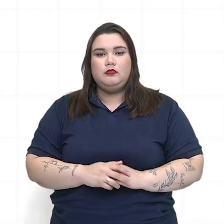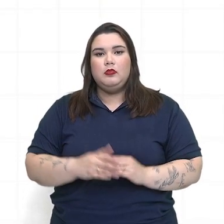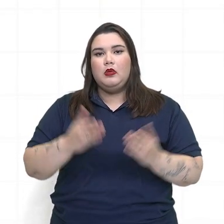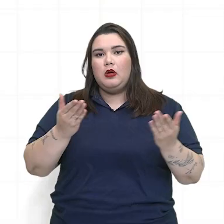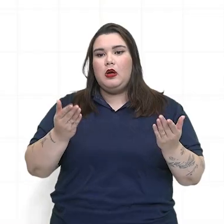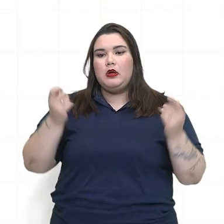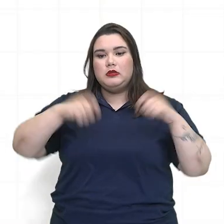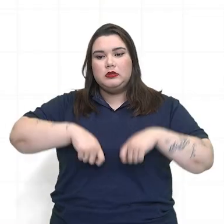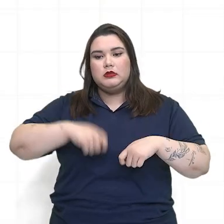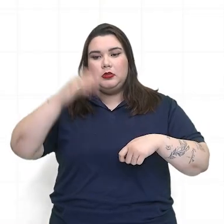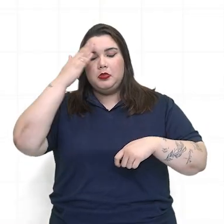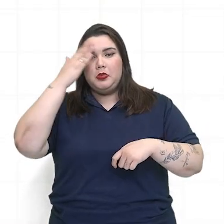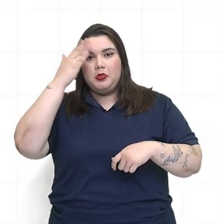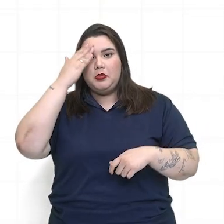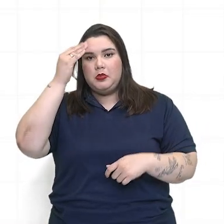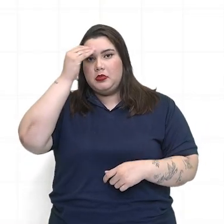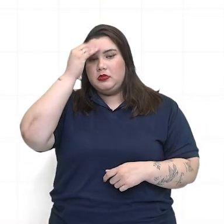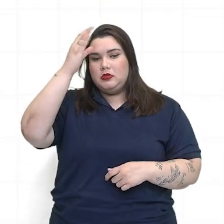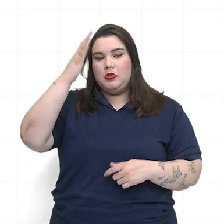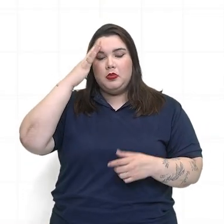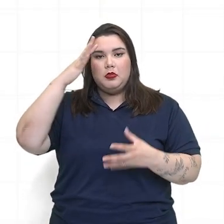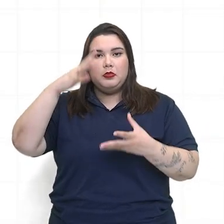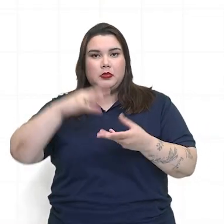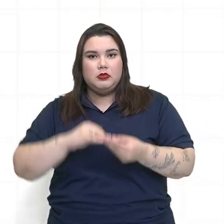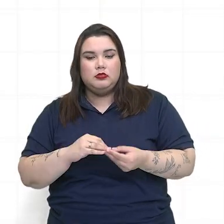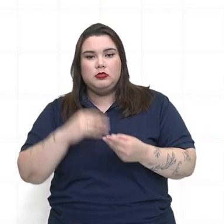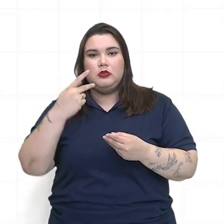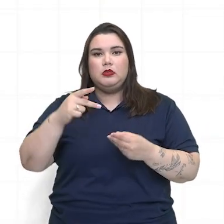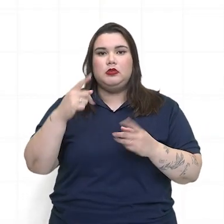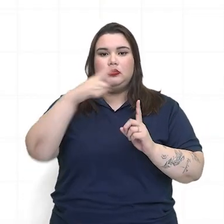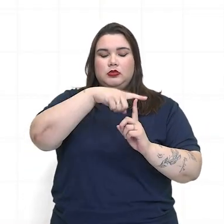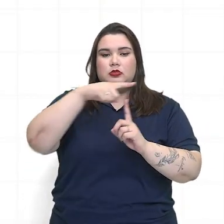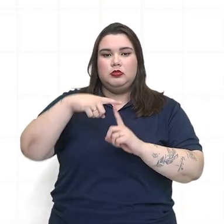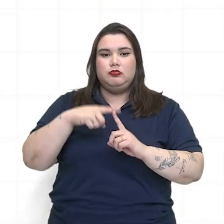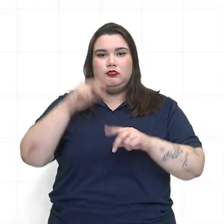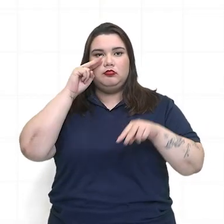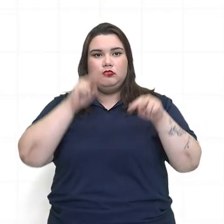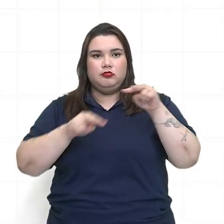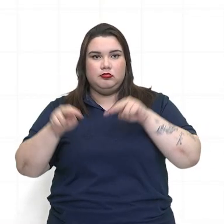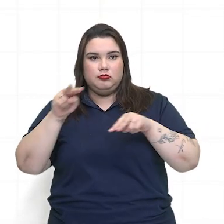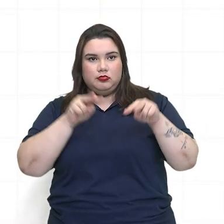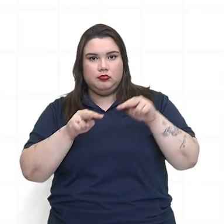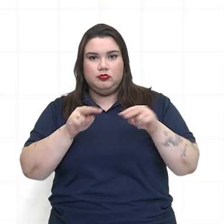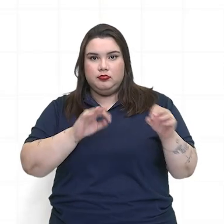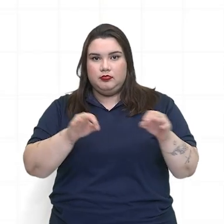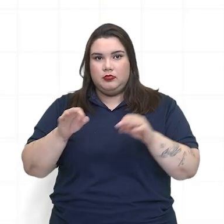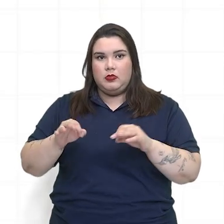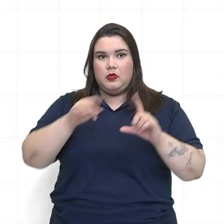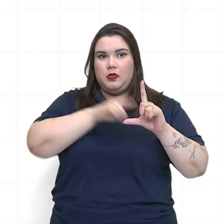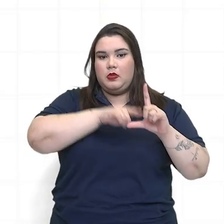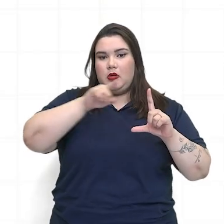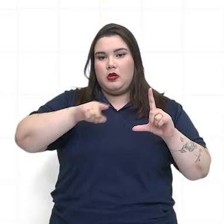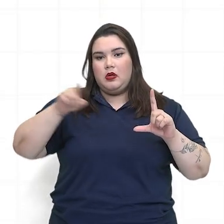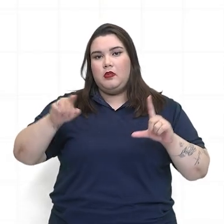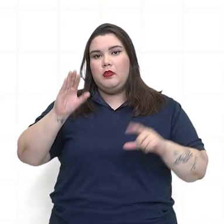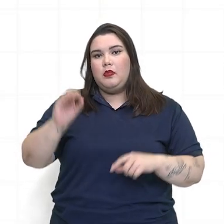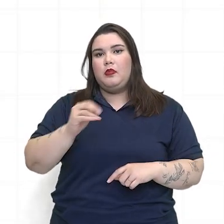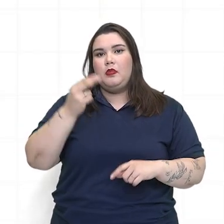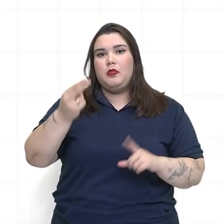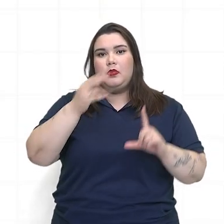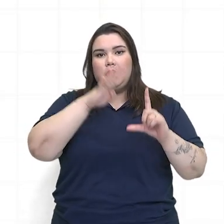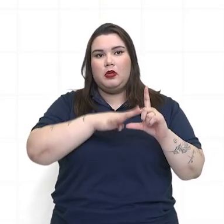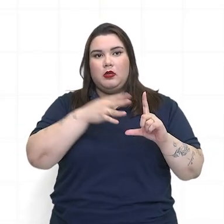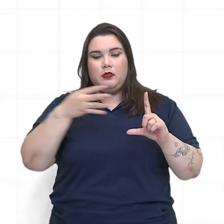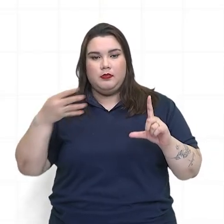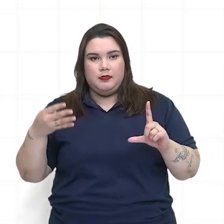o domínio da habilidade de fazer a interpretação desses indicadores visuais, desses gráficos ou tabelas?